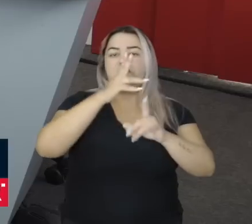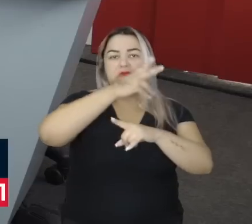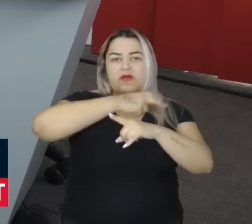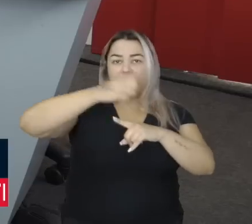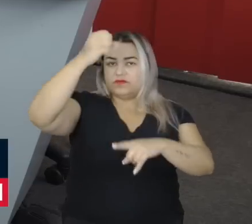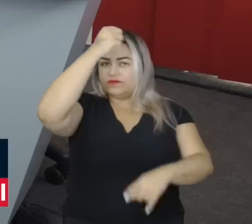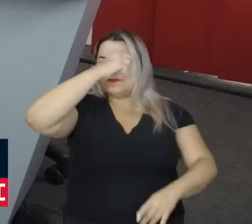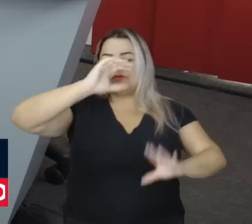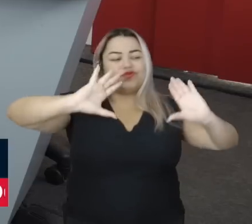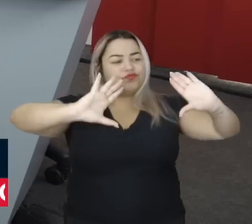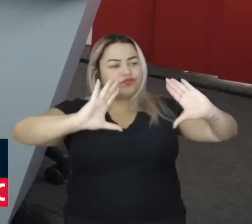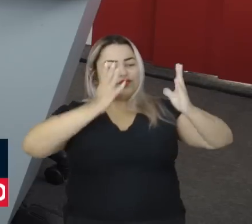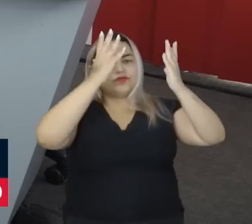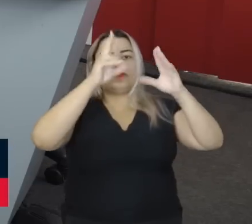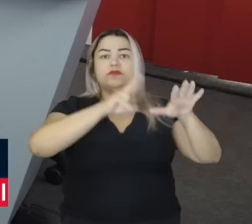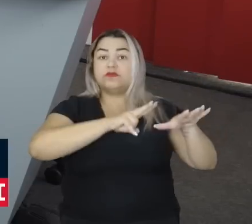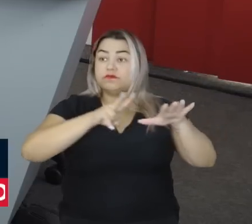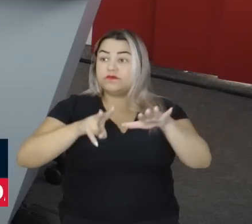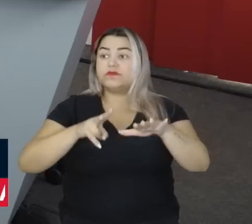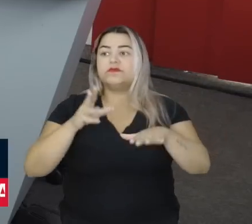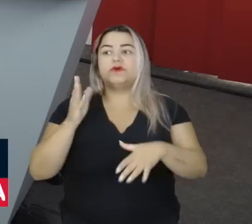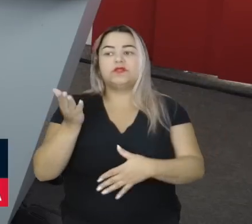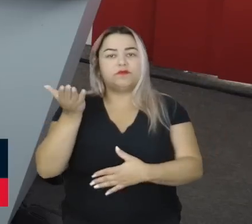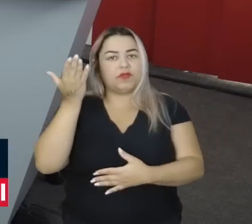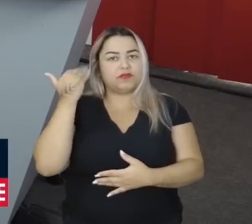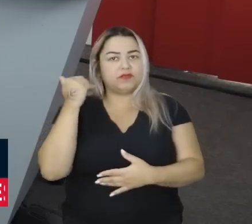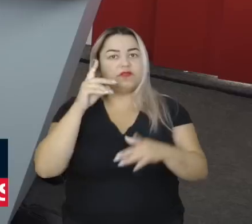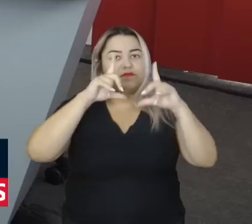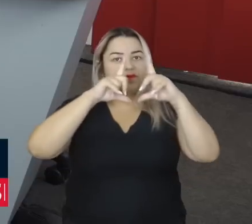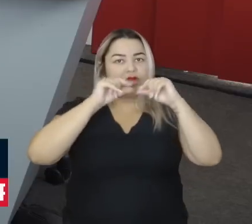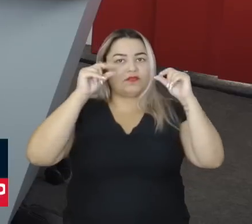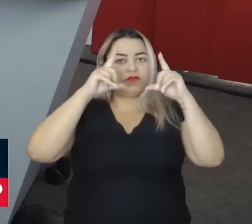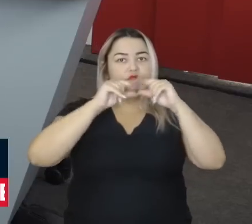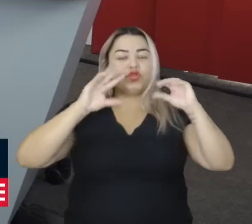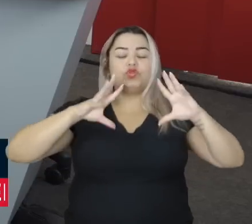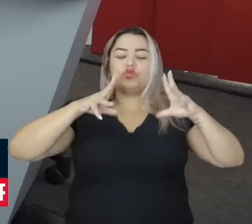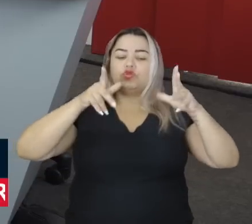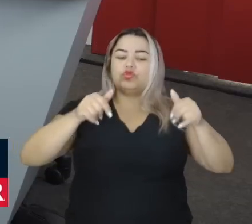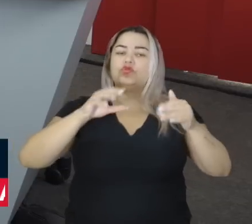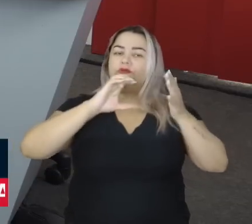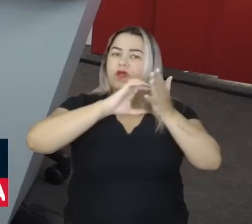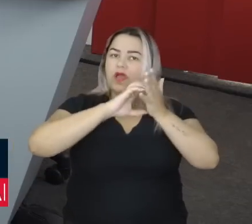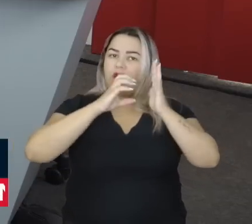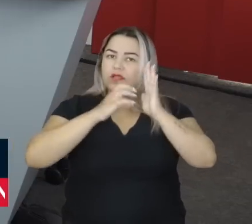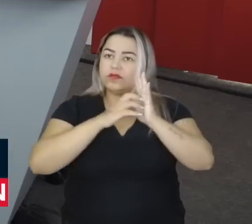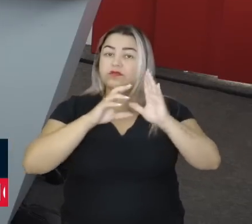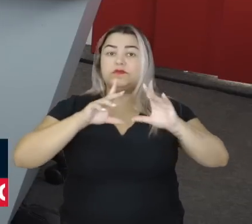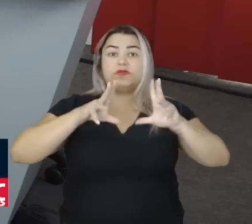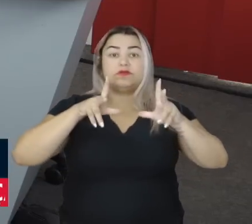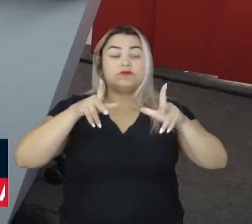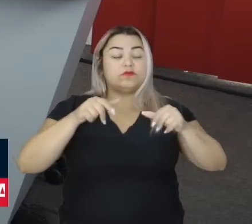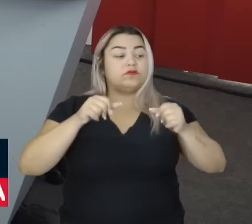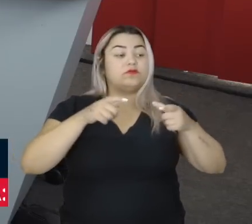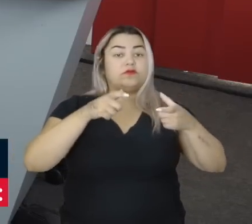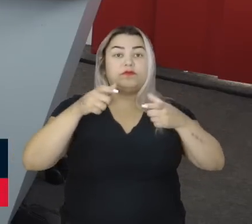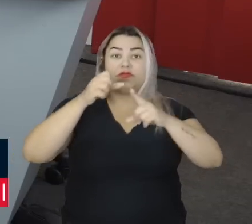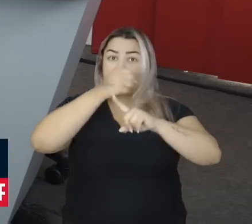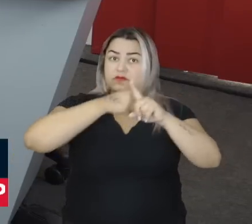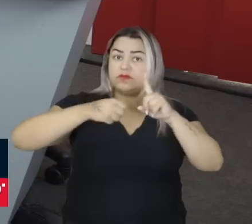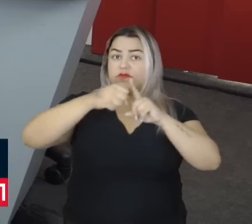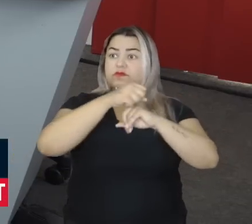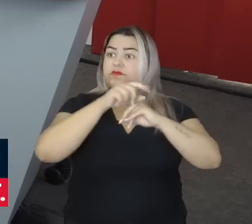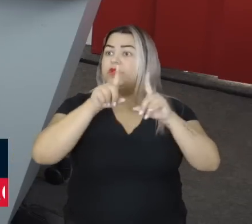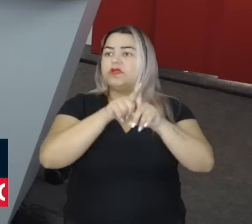muito celebrada, né, na semana passada aqui em Brasília por todo o partido, e é uma demanda do setor produtivo, da sociedade, que já